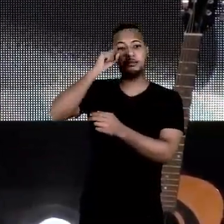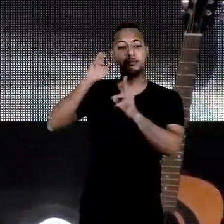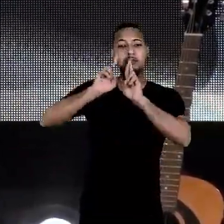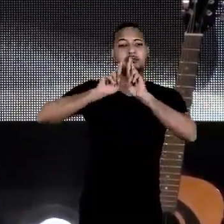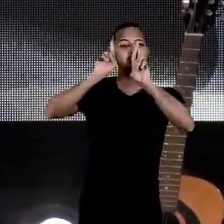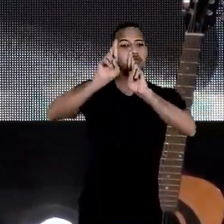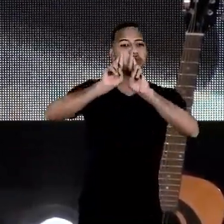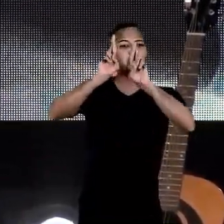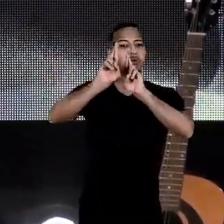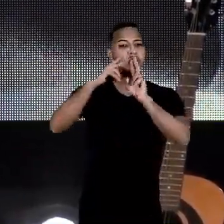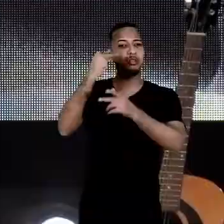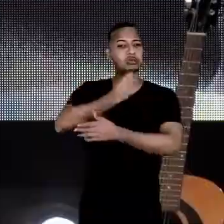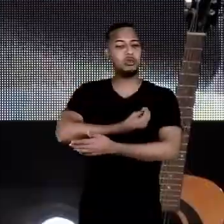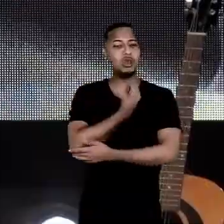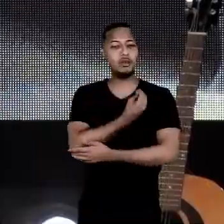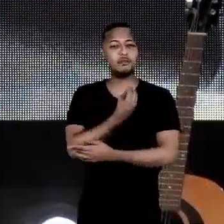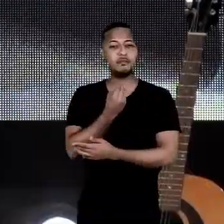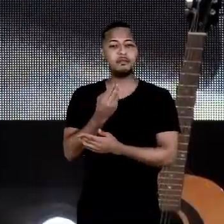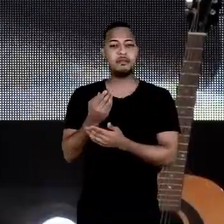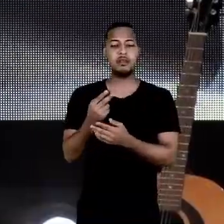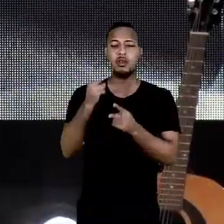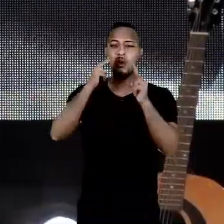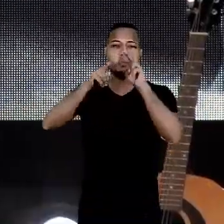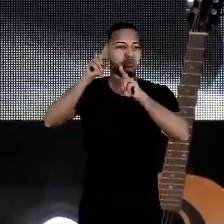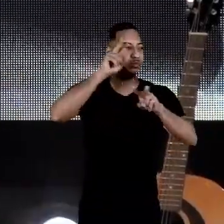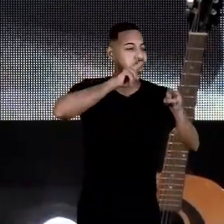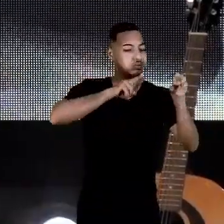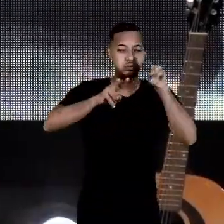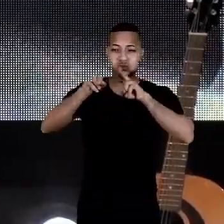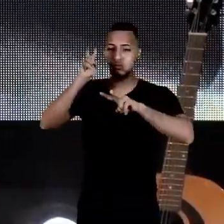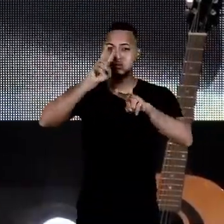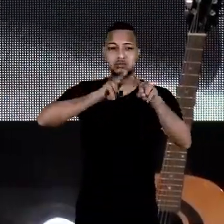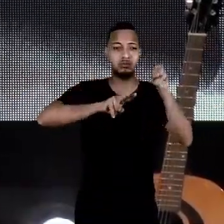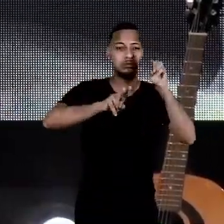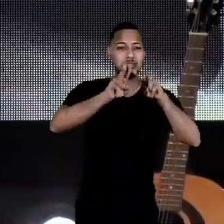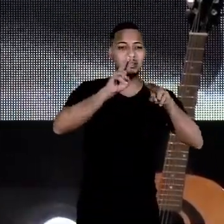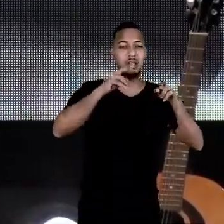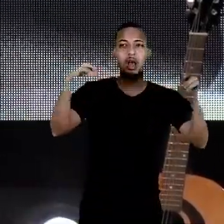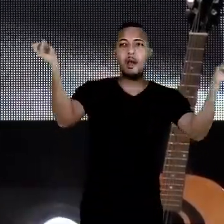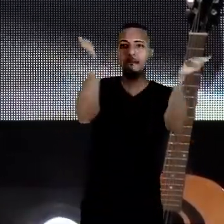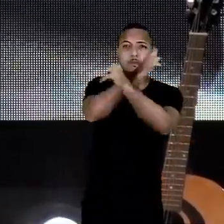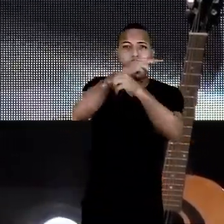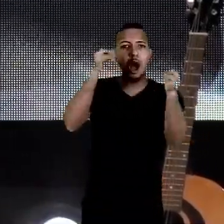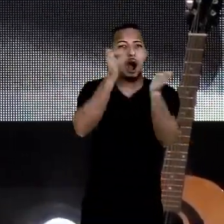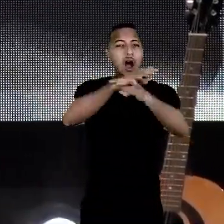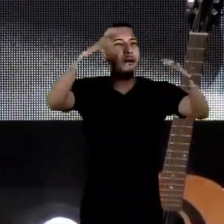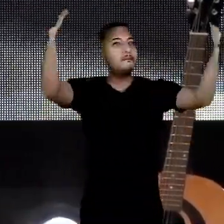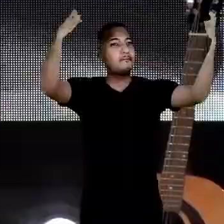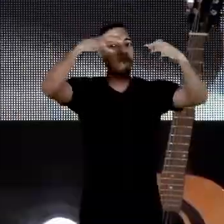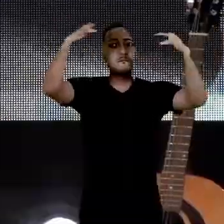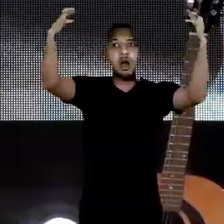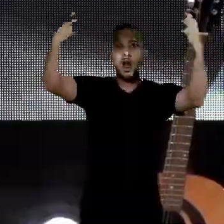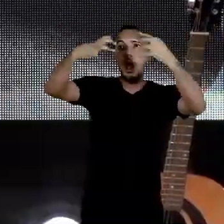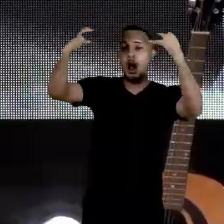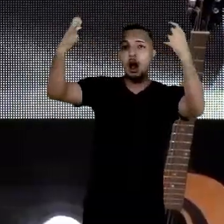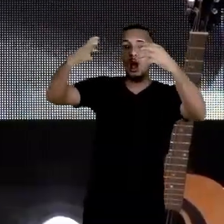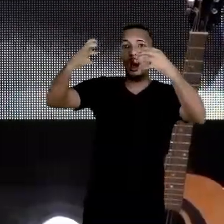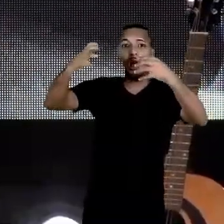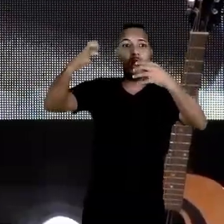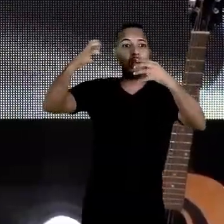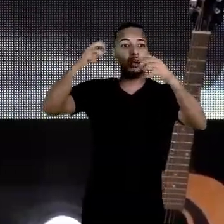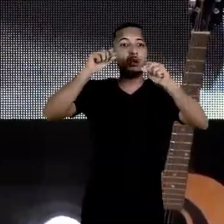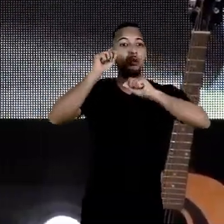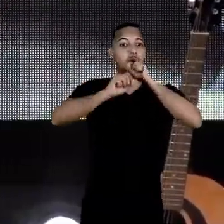declarar que quando você olhar para um lado e para o outro, e sabe, os ventos, a tempestade, a âncora,